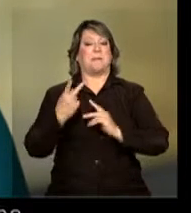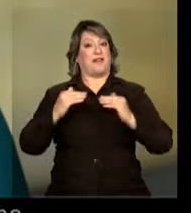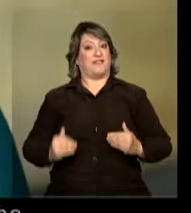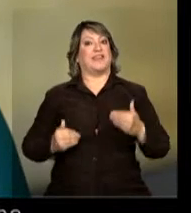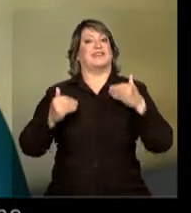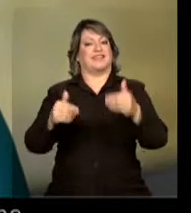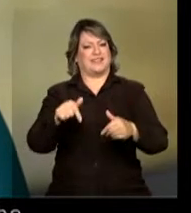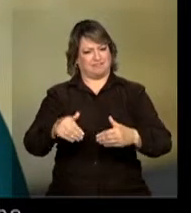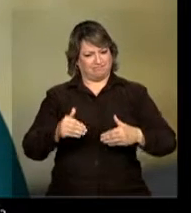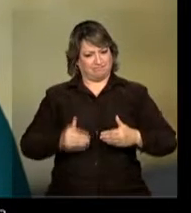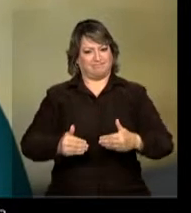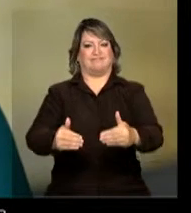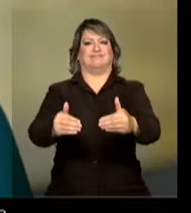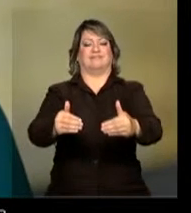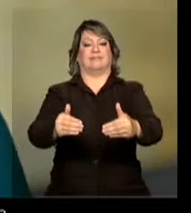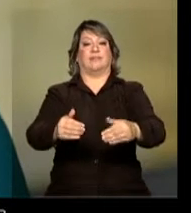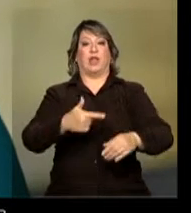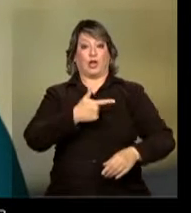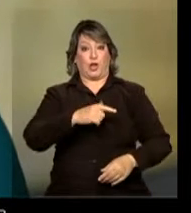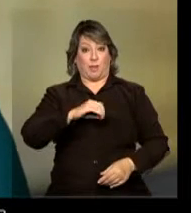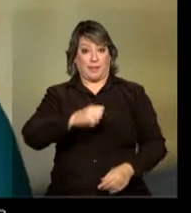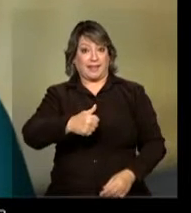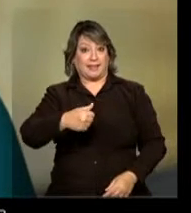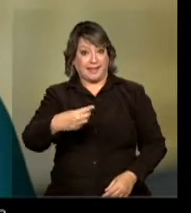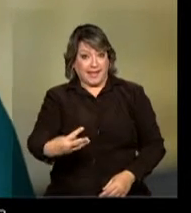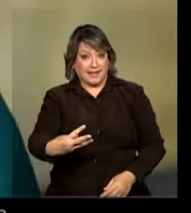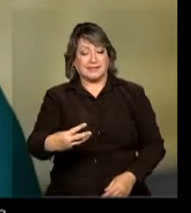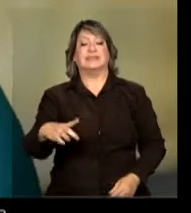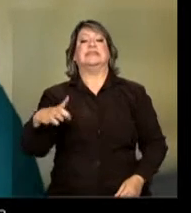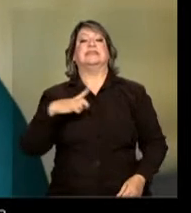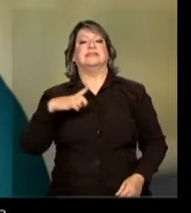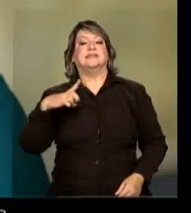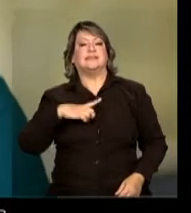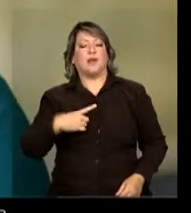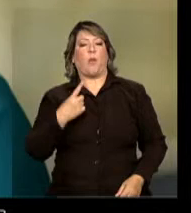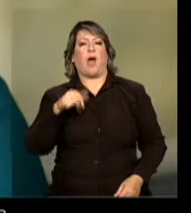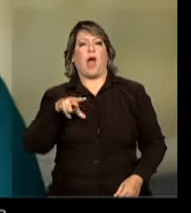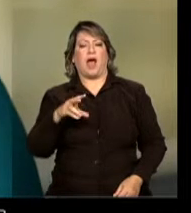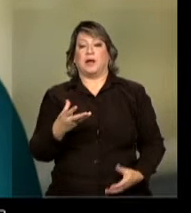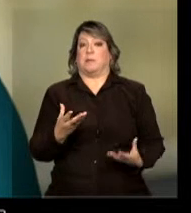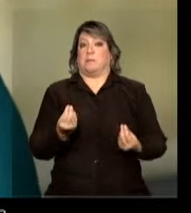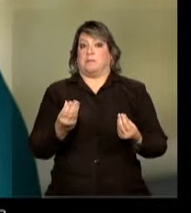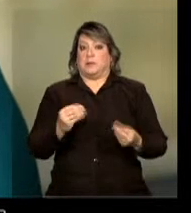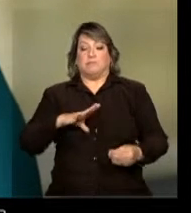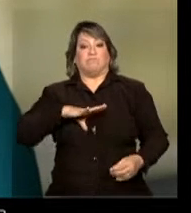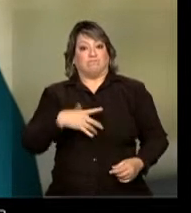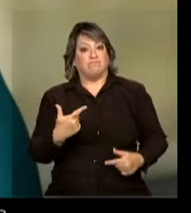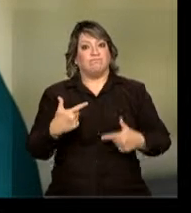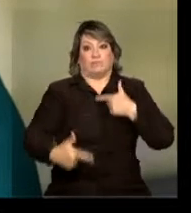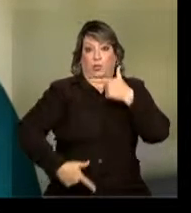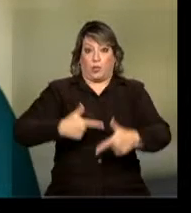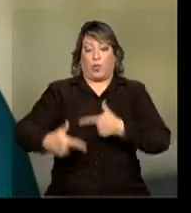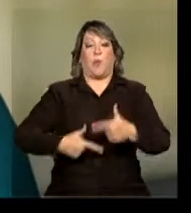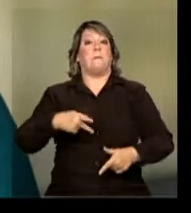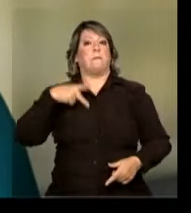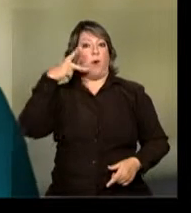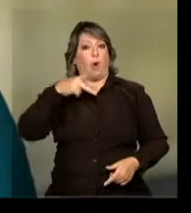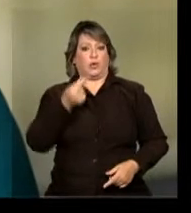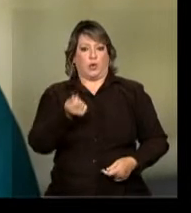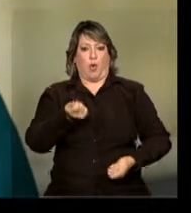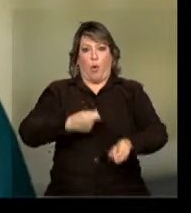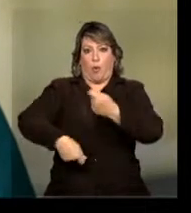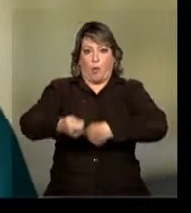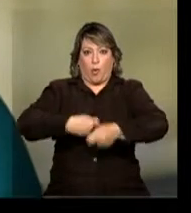nesta marcha 2013 tem sido um ano de intensos desafios políticos e econômicos